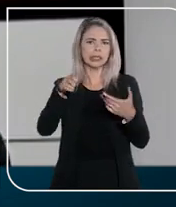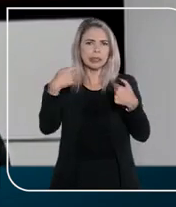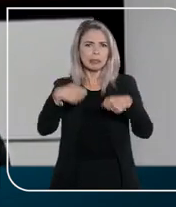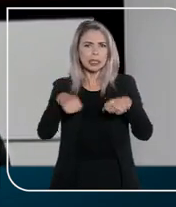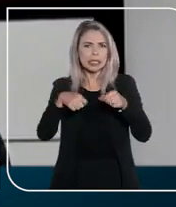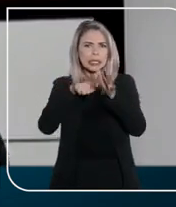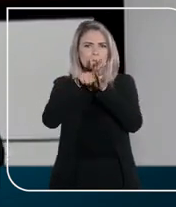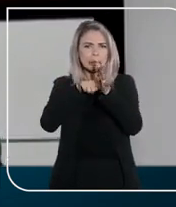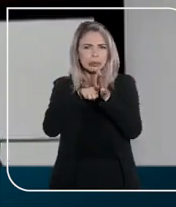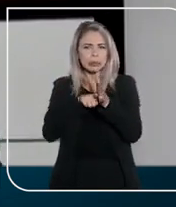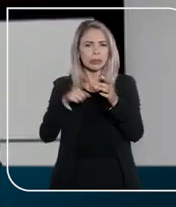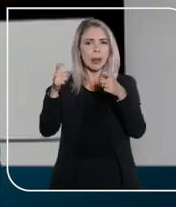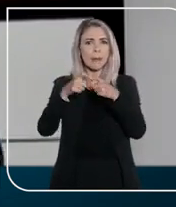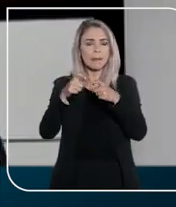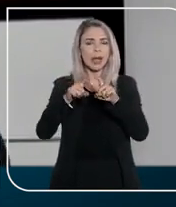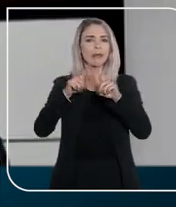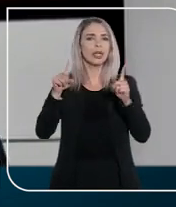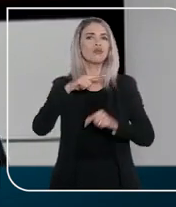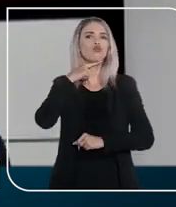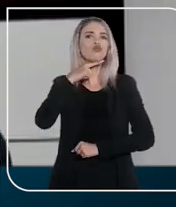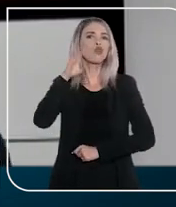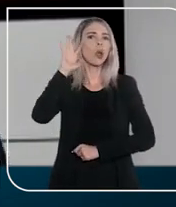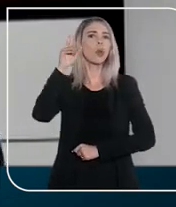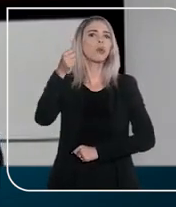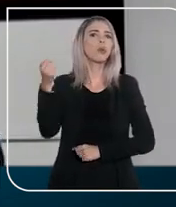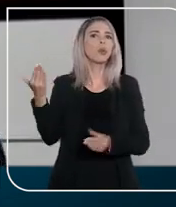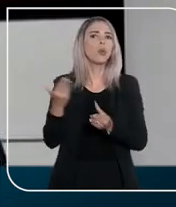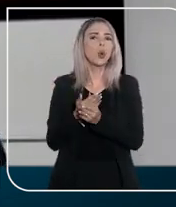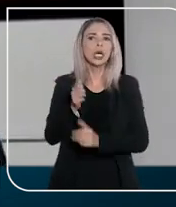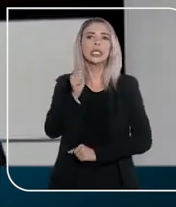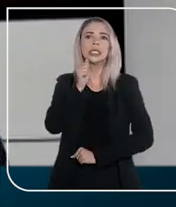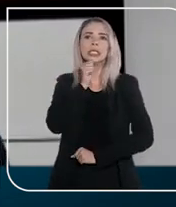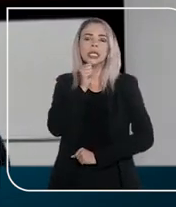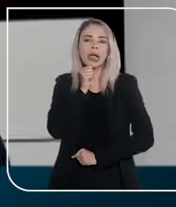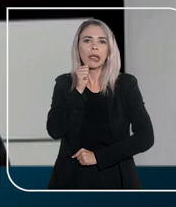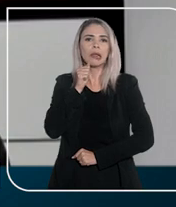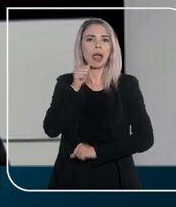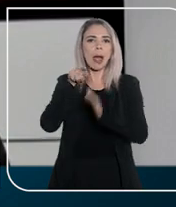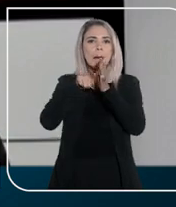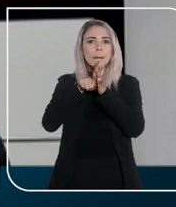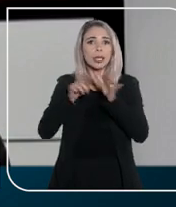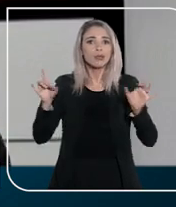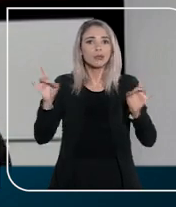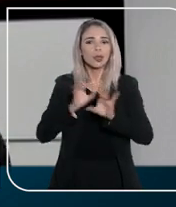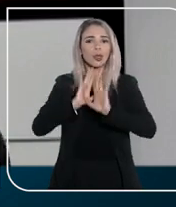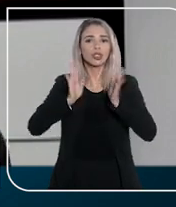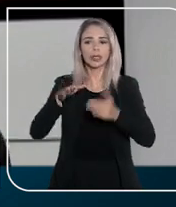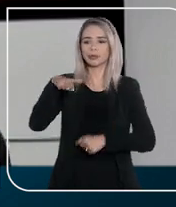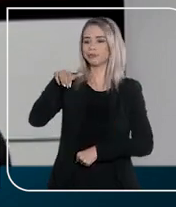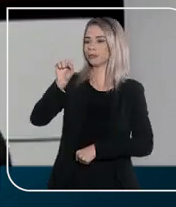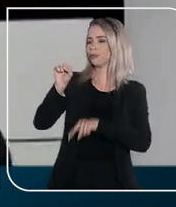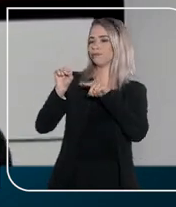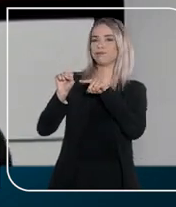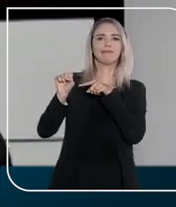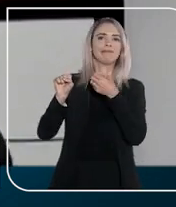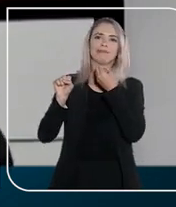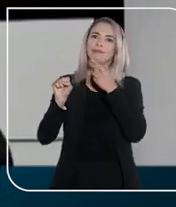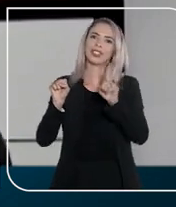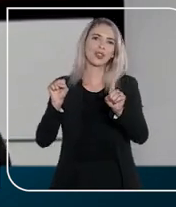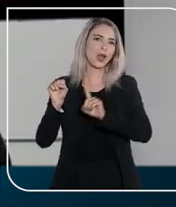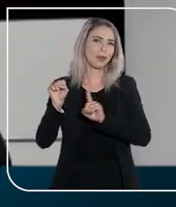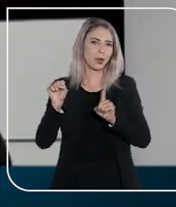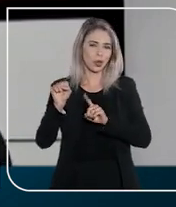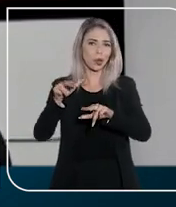não consigo chegar na solução deste processo sem a realização dela, o mandado de segurança não é a via adequada. Por